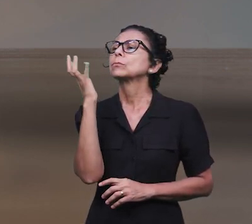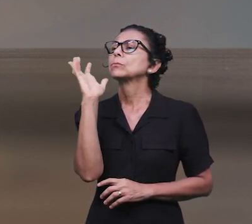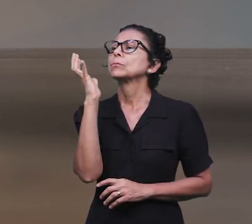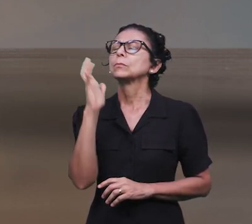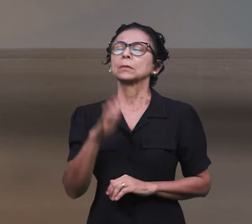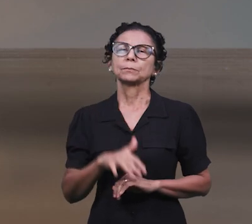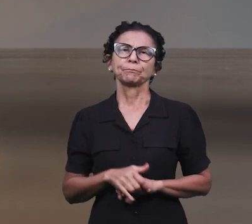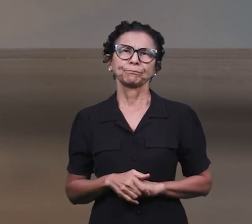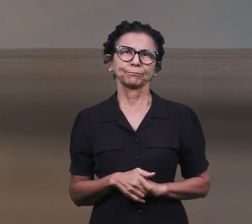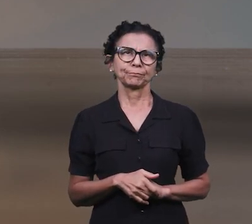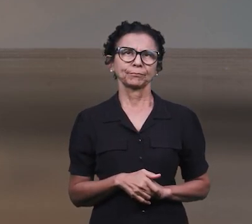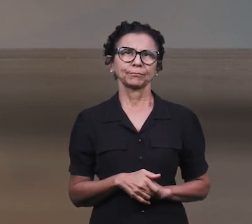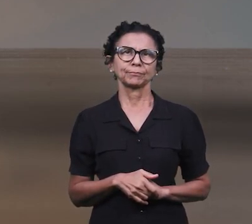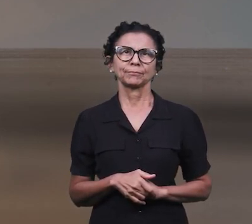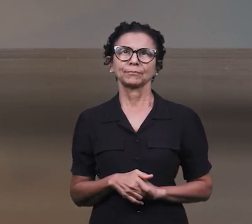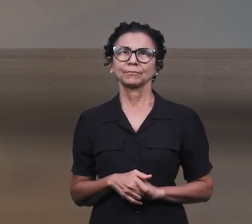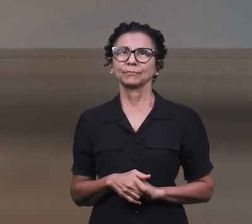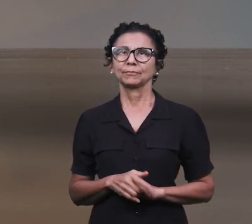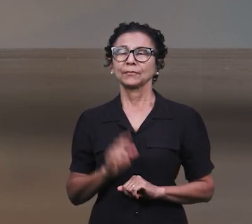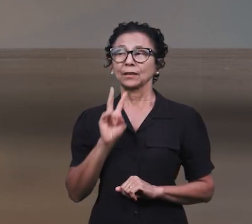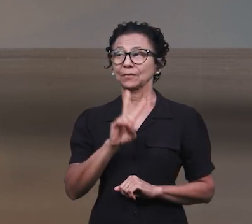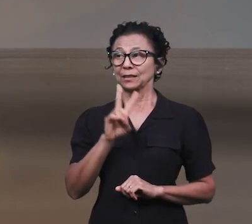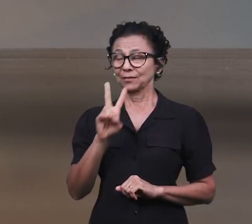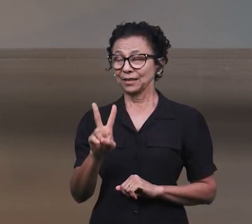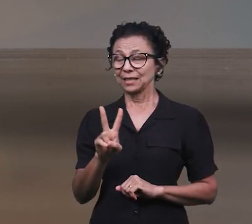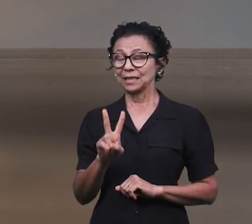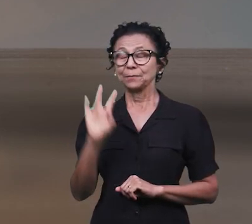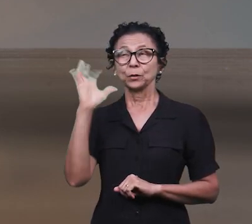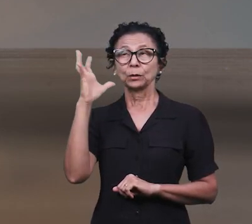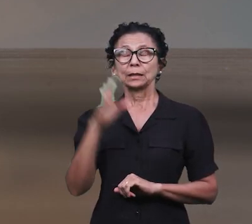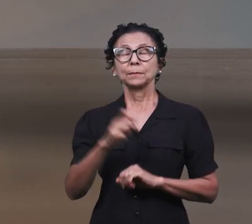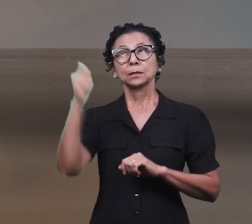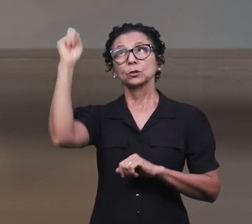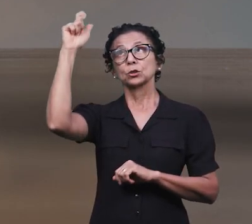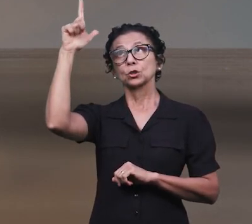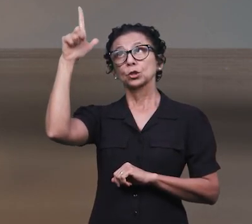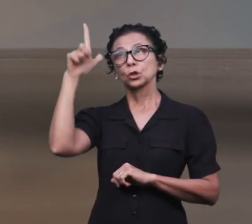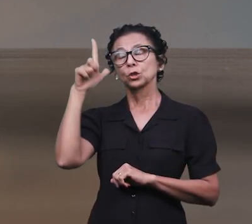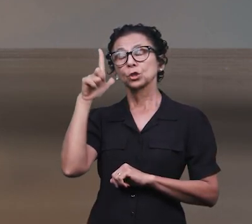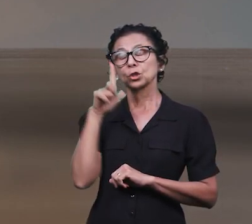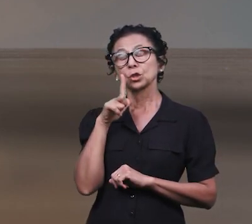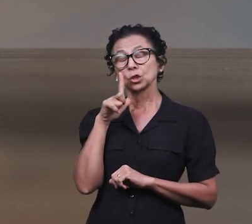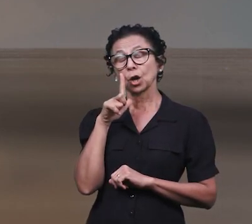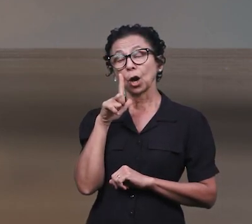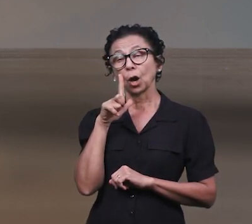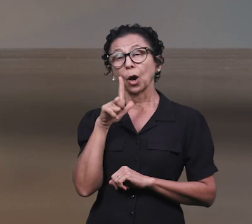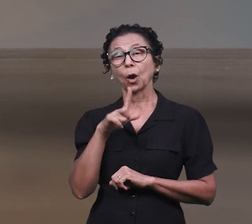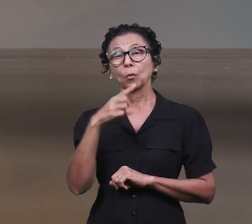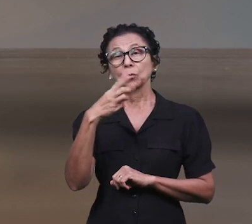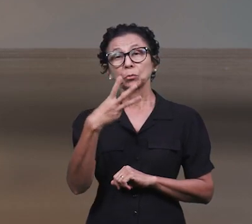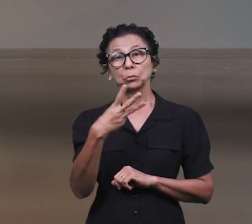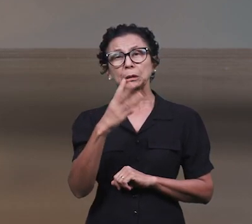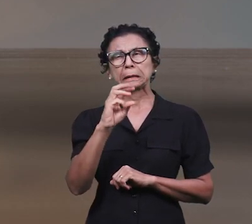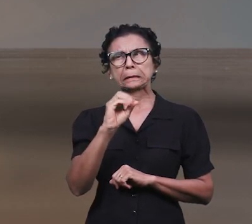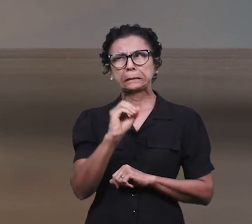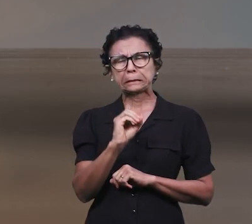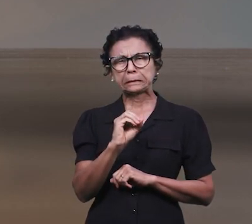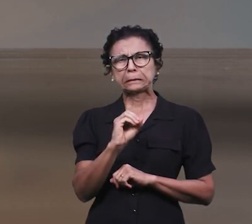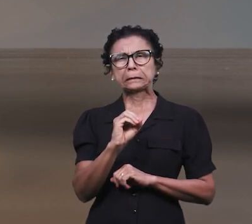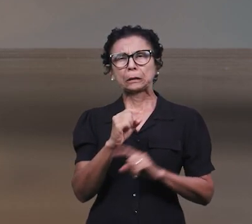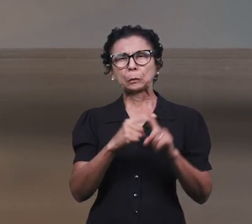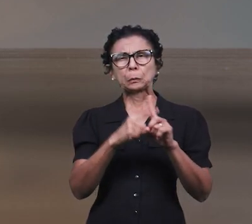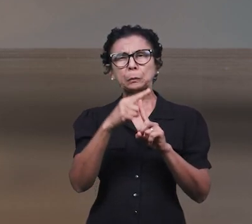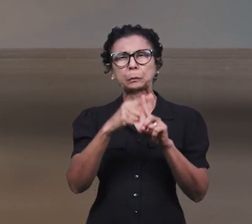Amanhã, em Vila Velha, o tempo estará ensolarado, com temperaturas máximas de cerca de 30 graus Celsius. Os ventos serão